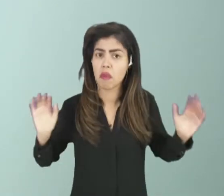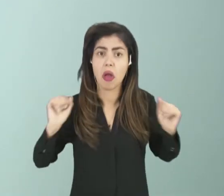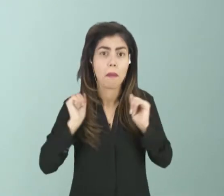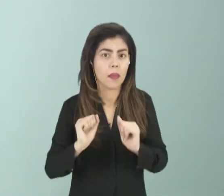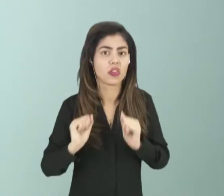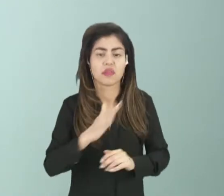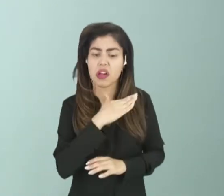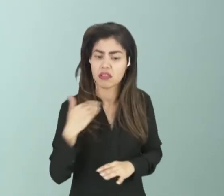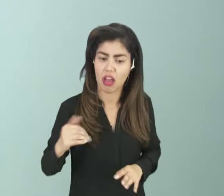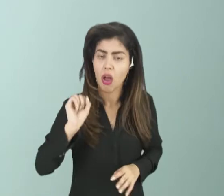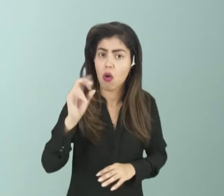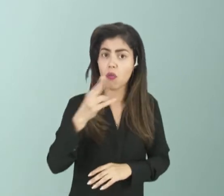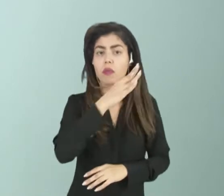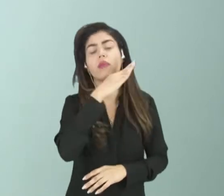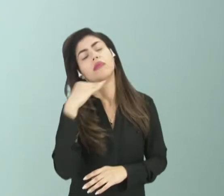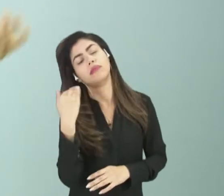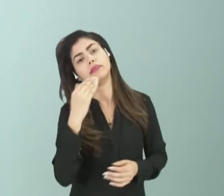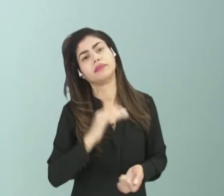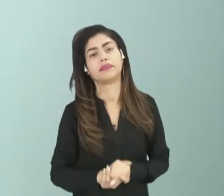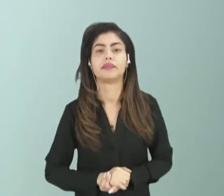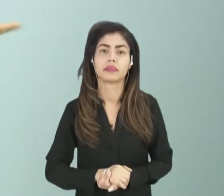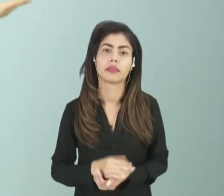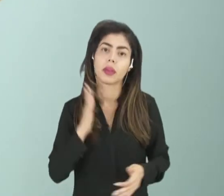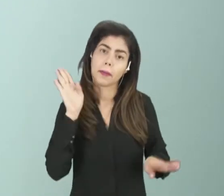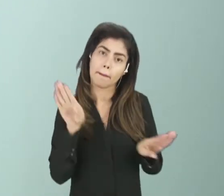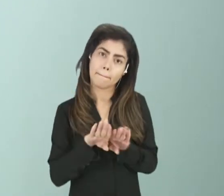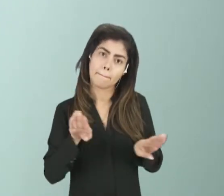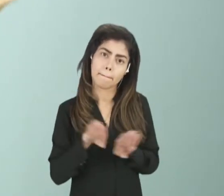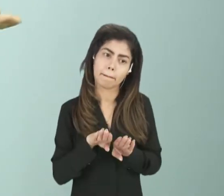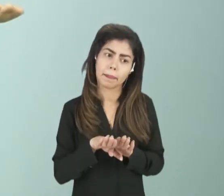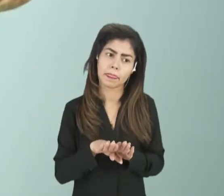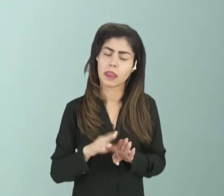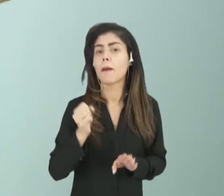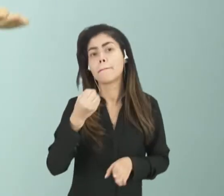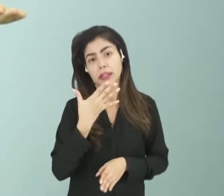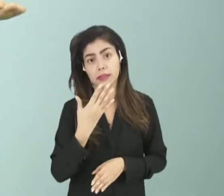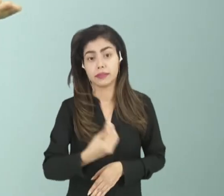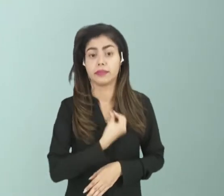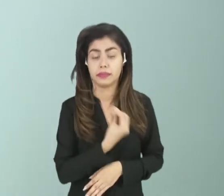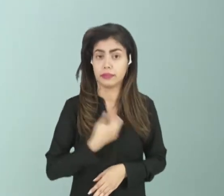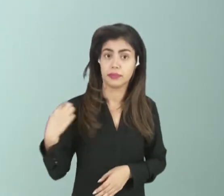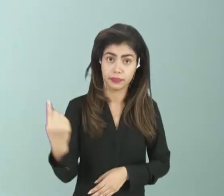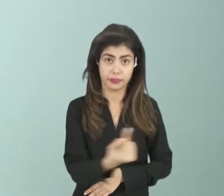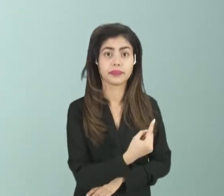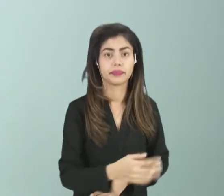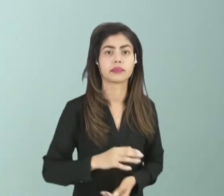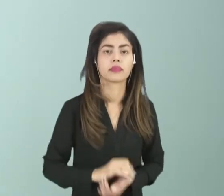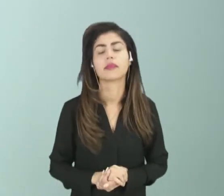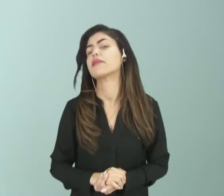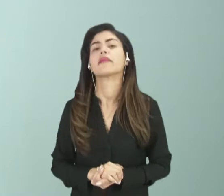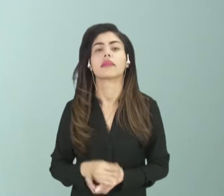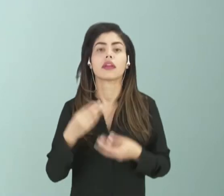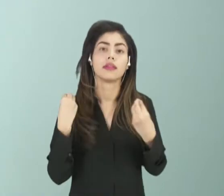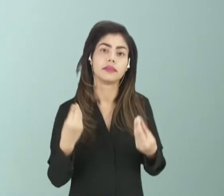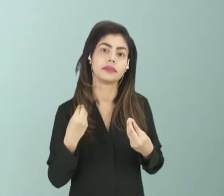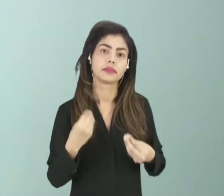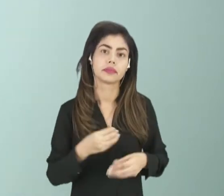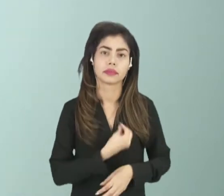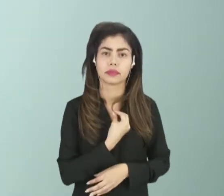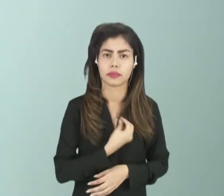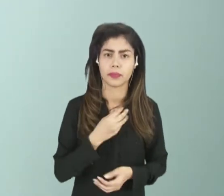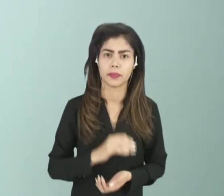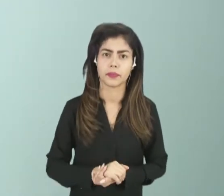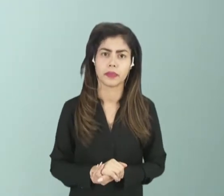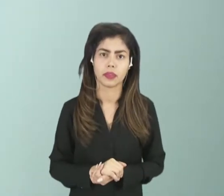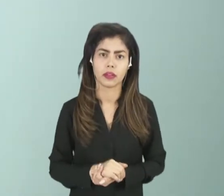pode matar ou morrer, ou seja, não temos a garantia do nosso bem mais precioso, que é a vida, para isso que nós existimos, para viver. Então,